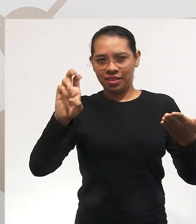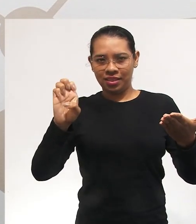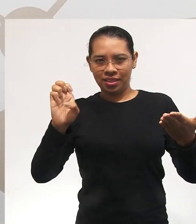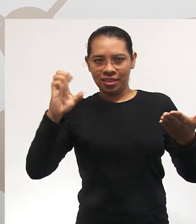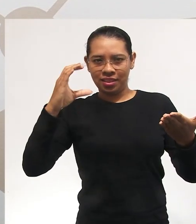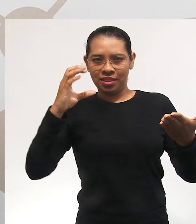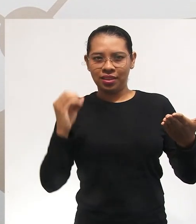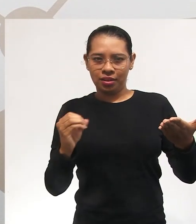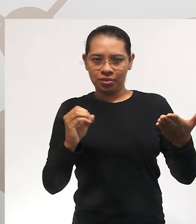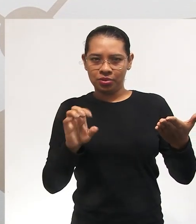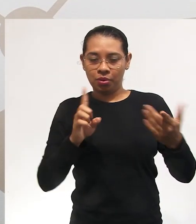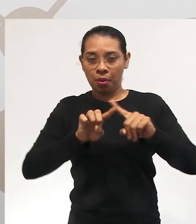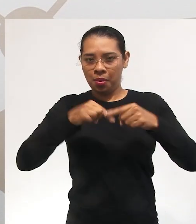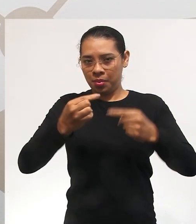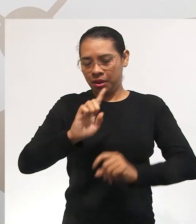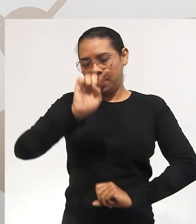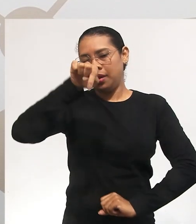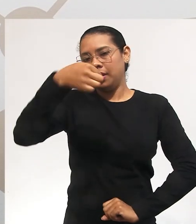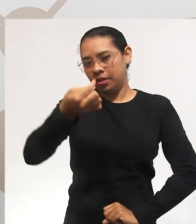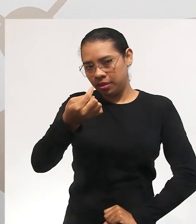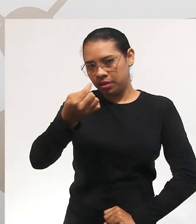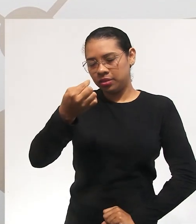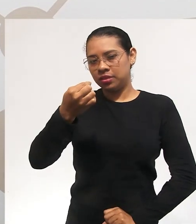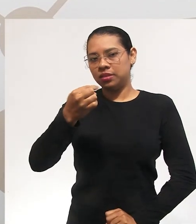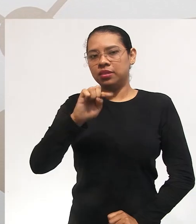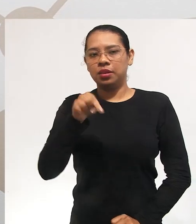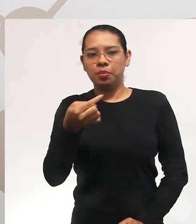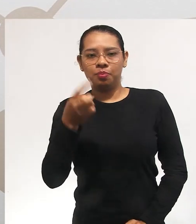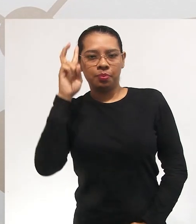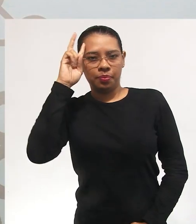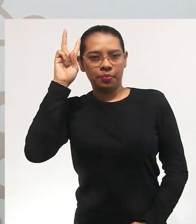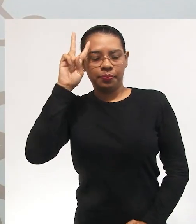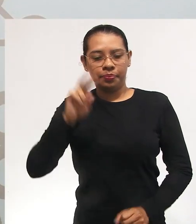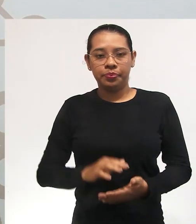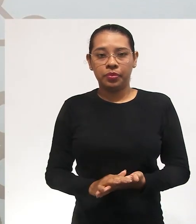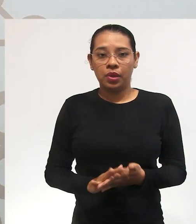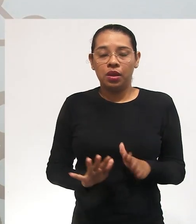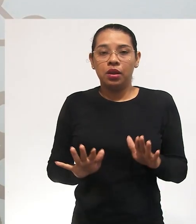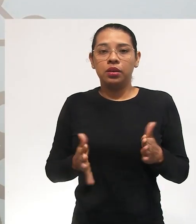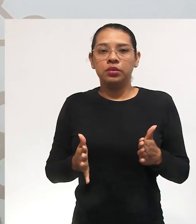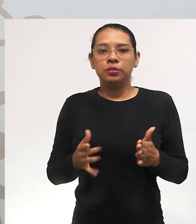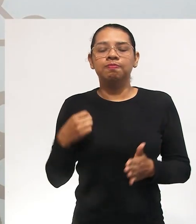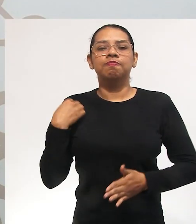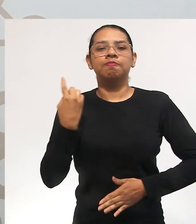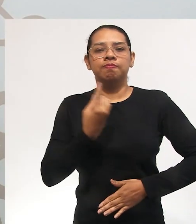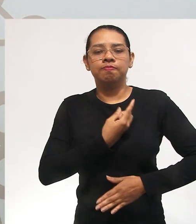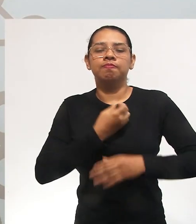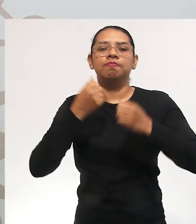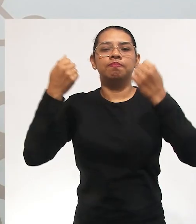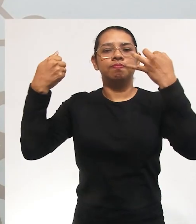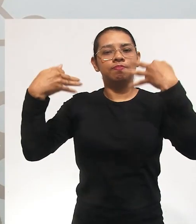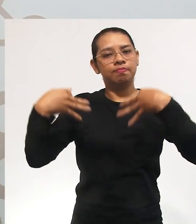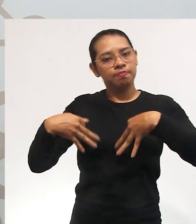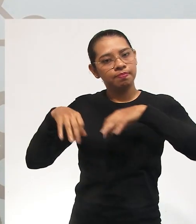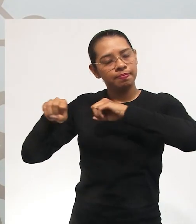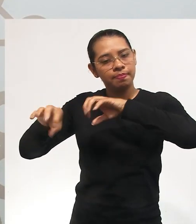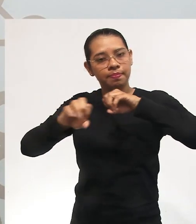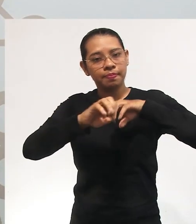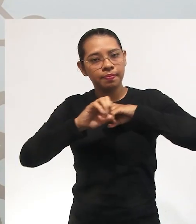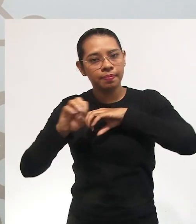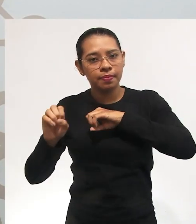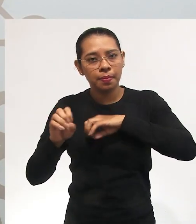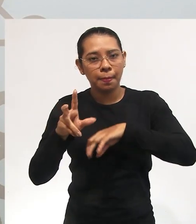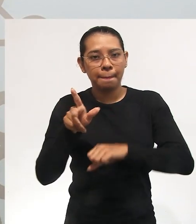uma palavra que resume tudo de endereço, depois eu lembro. Tá. Então, e aí, como a gente está falando, né, do ensino